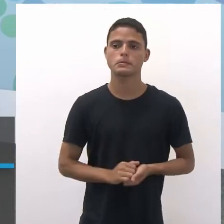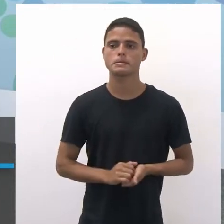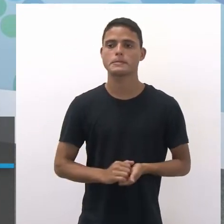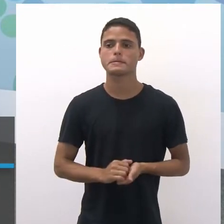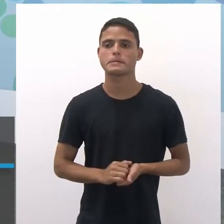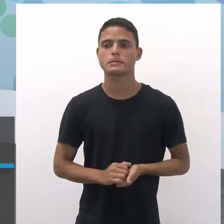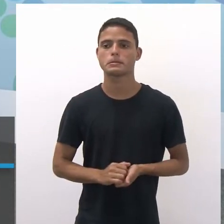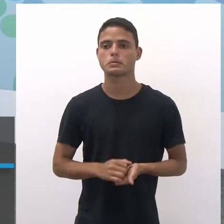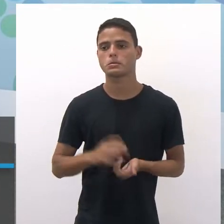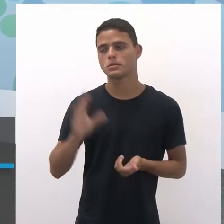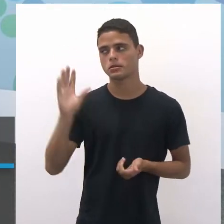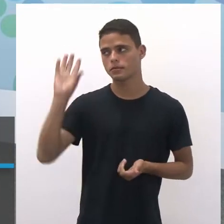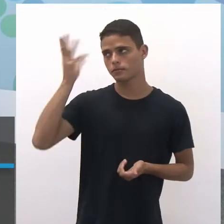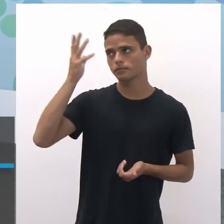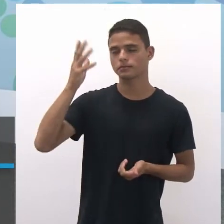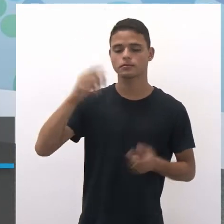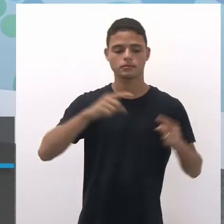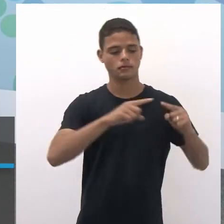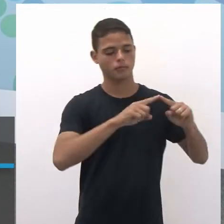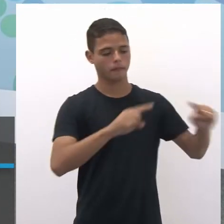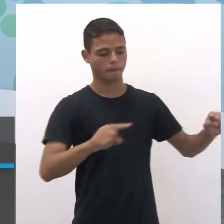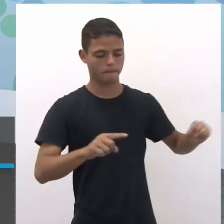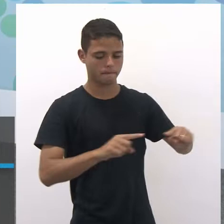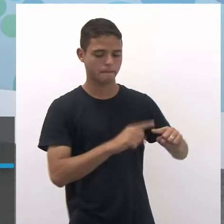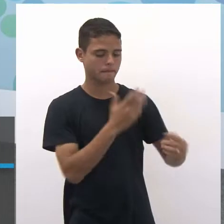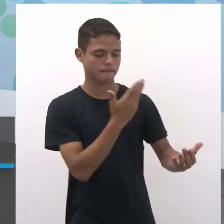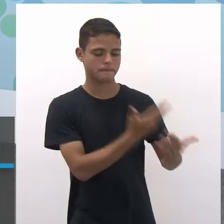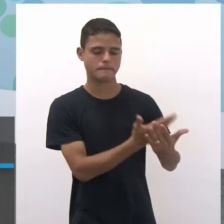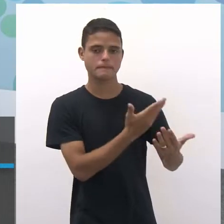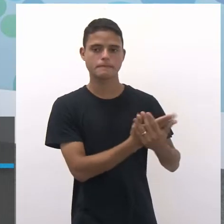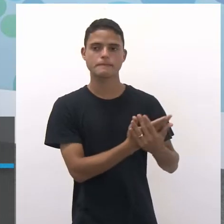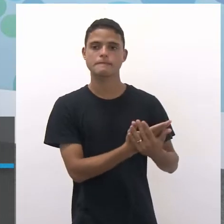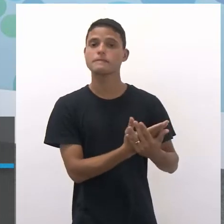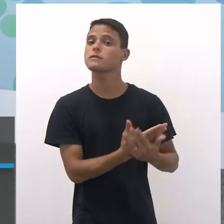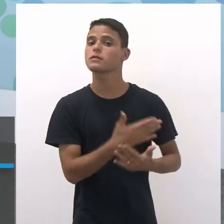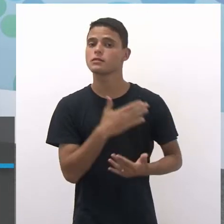determinado acontecimento, estava em sala de aula, e